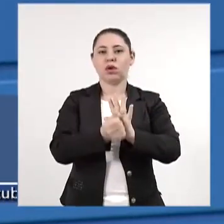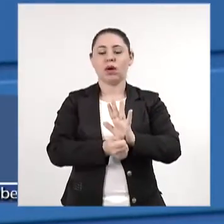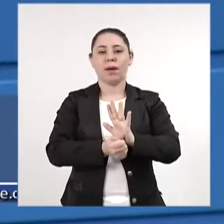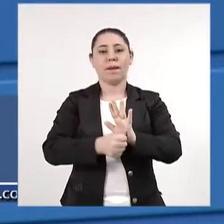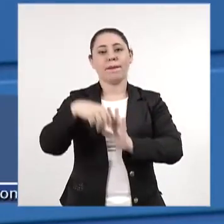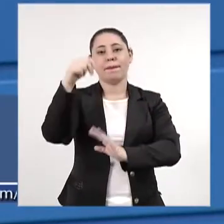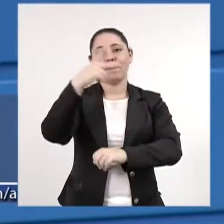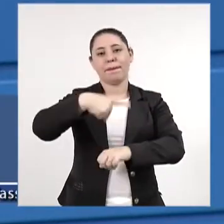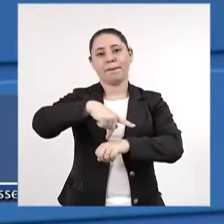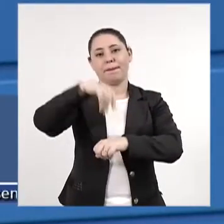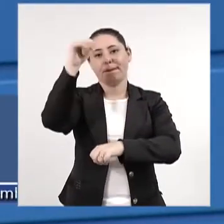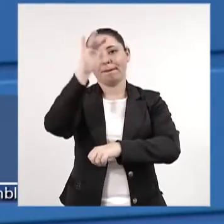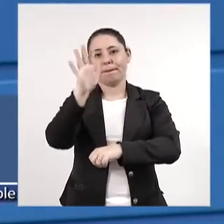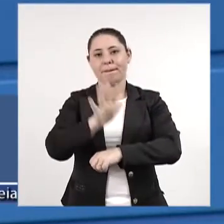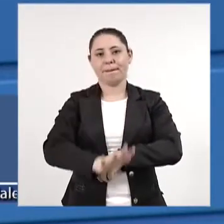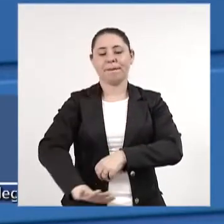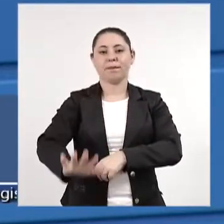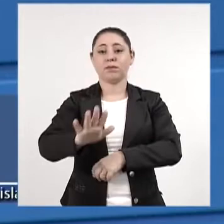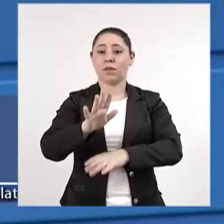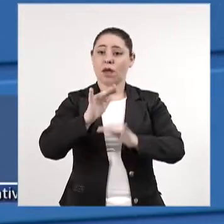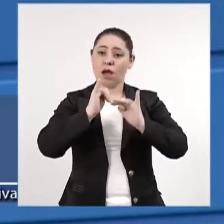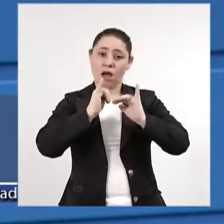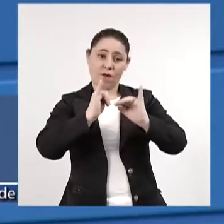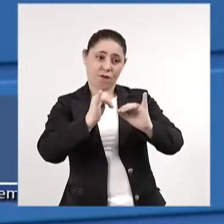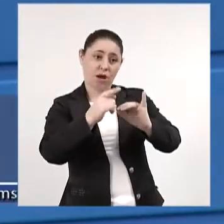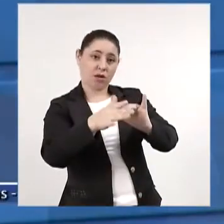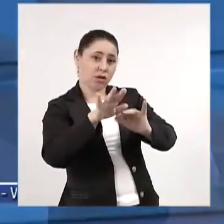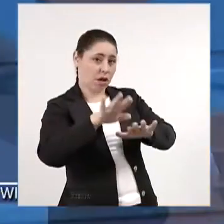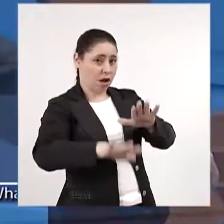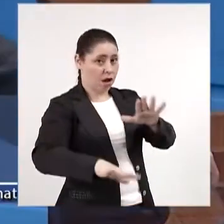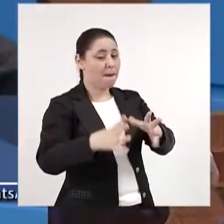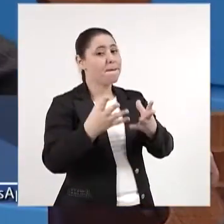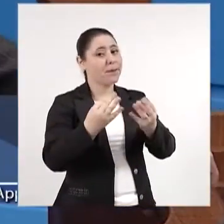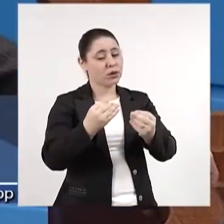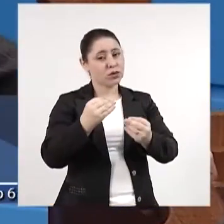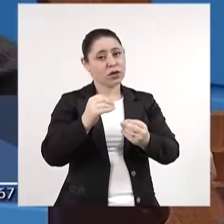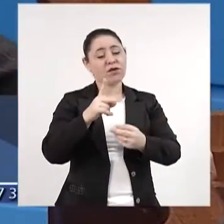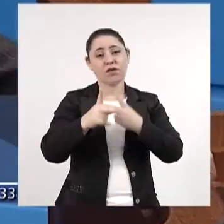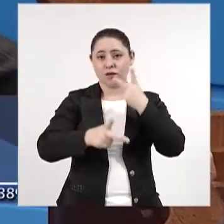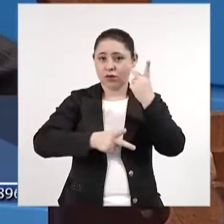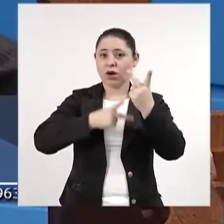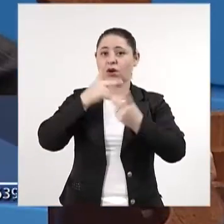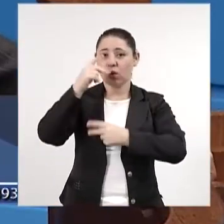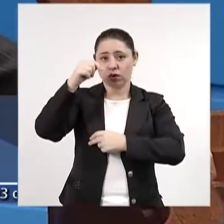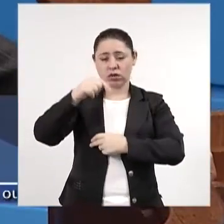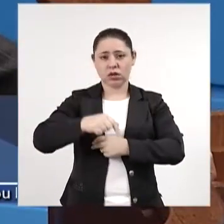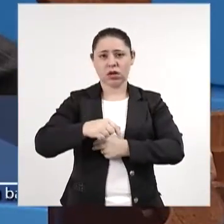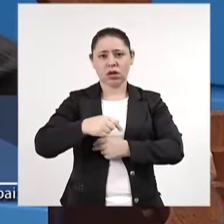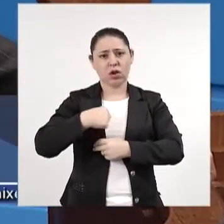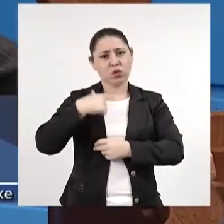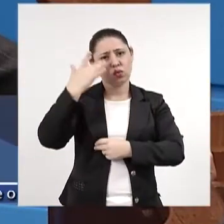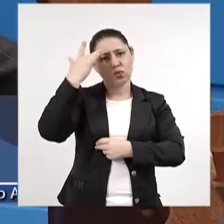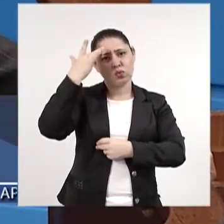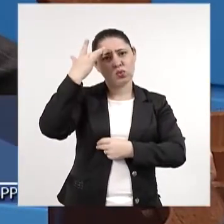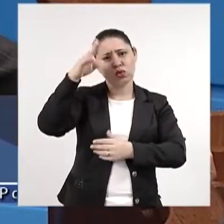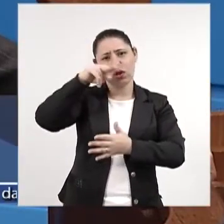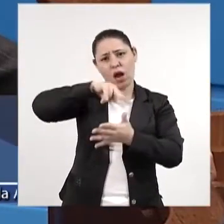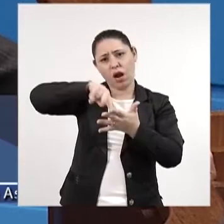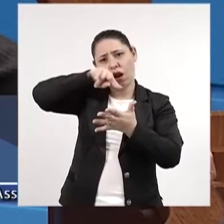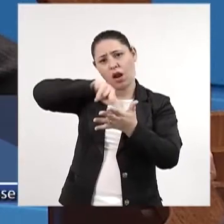Brasil. Digo a Vossa Excelência que muitas das coisas que o senhor disse aí, eu não sei onde o senhor